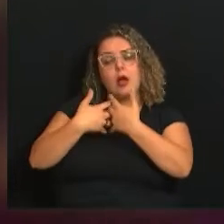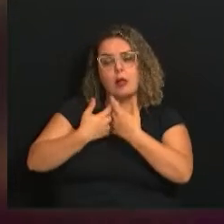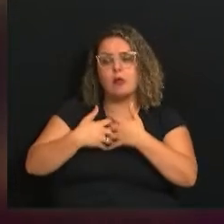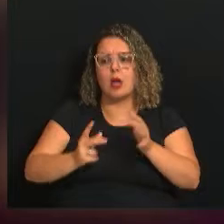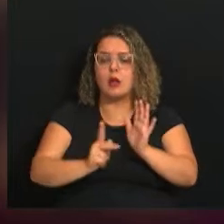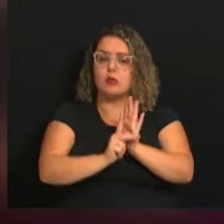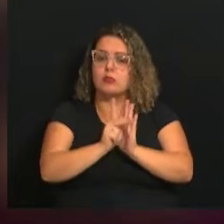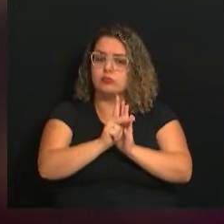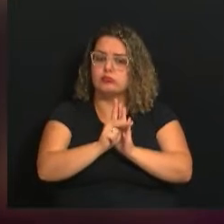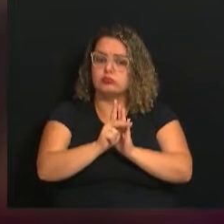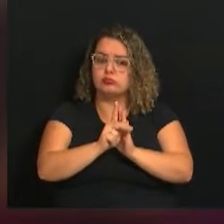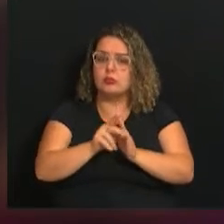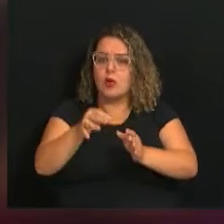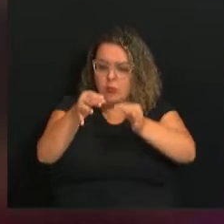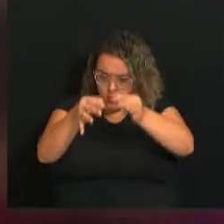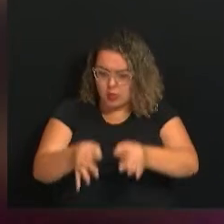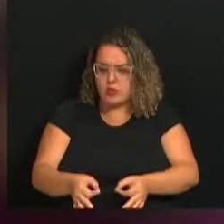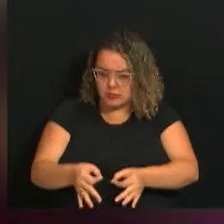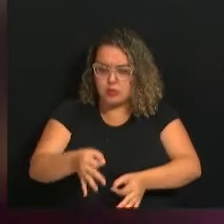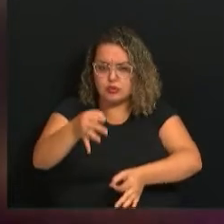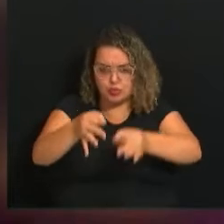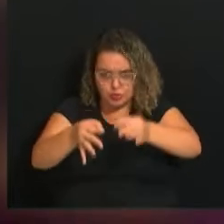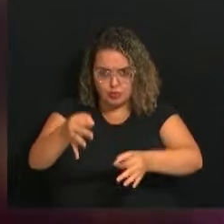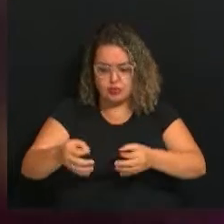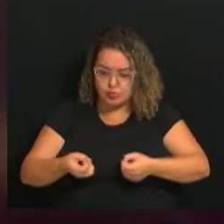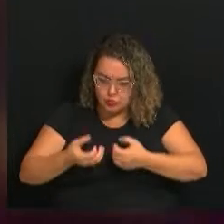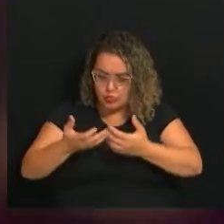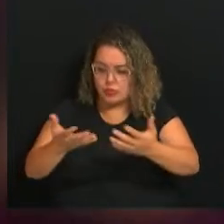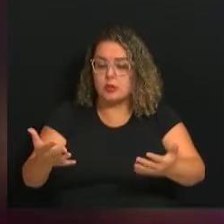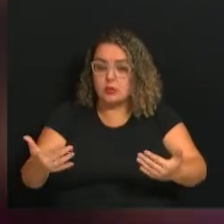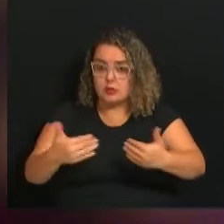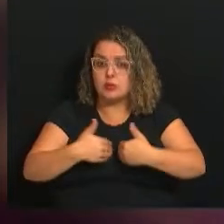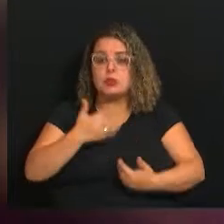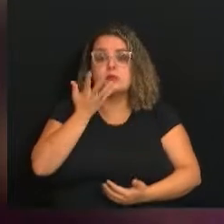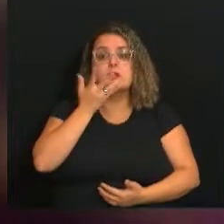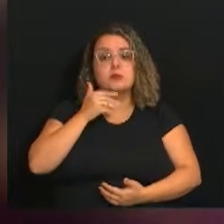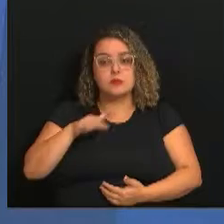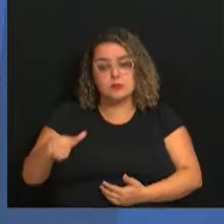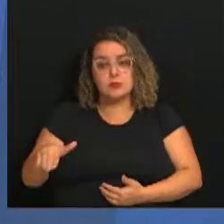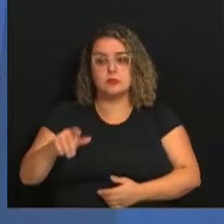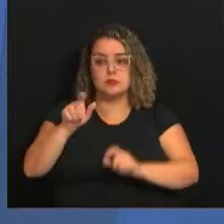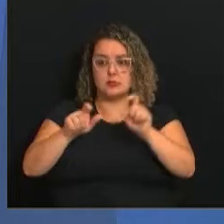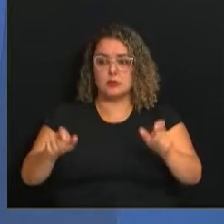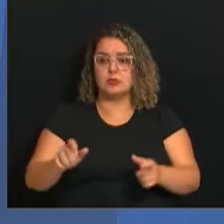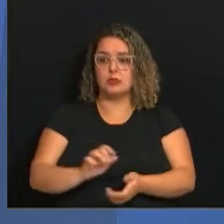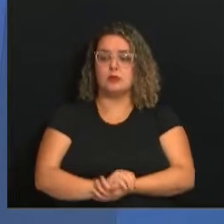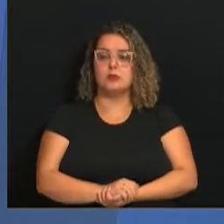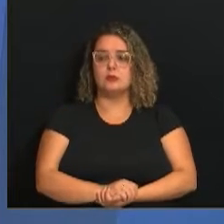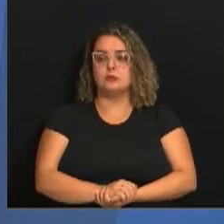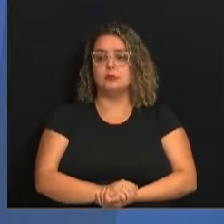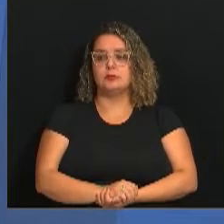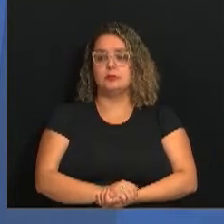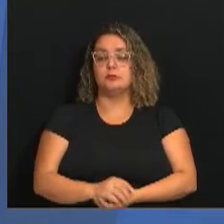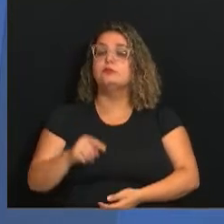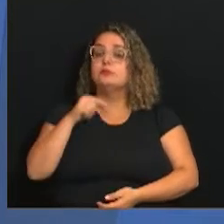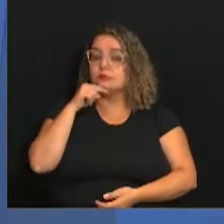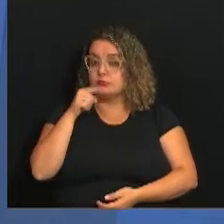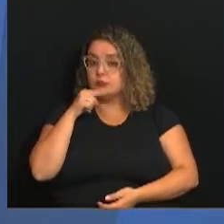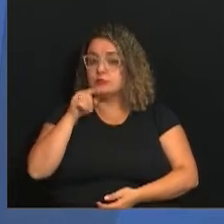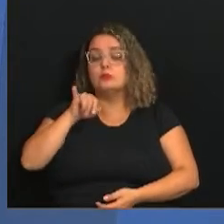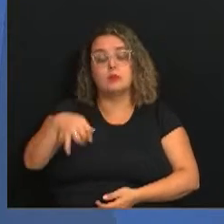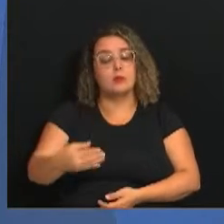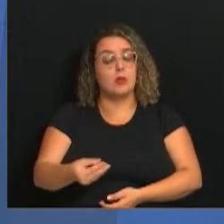assentos reservados deverão ser identificados com placas, alertando os demais passageiros da reserva, bem como